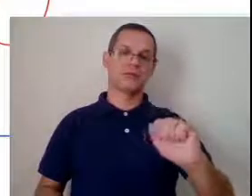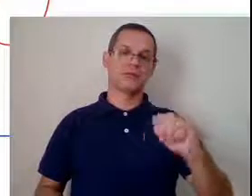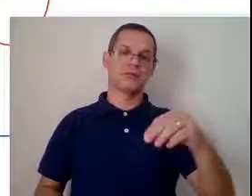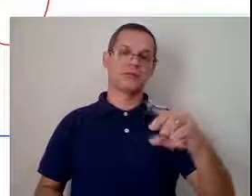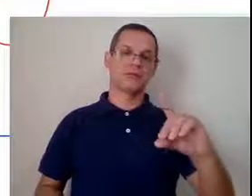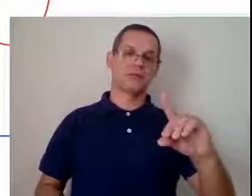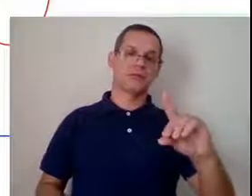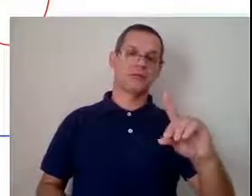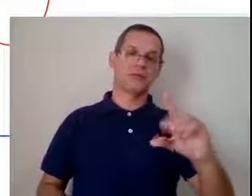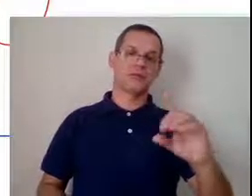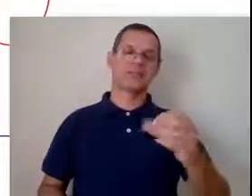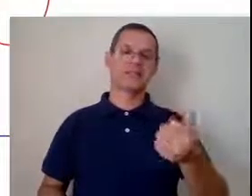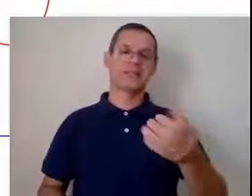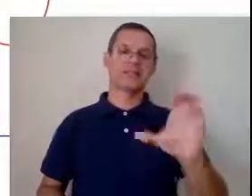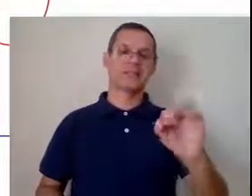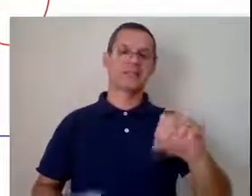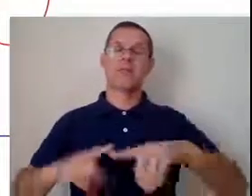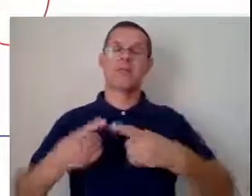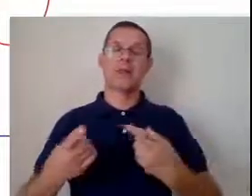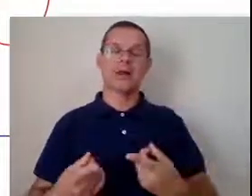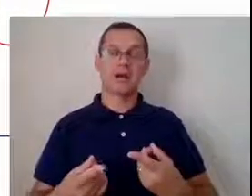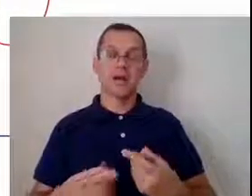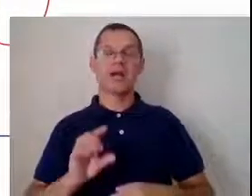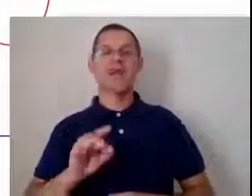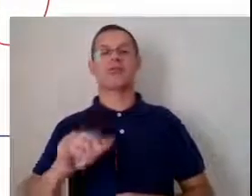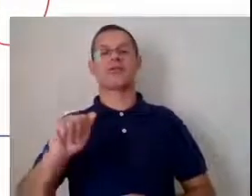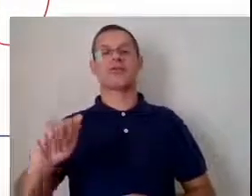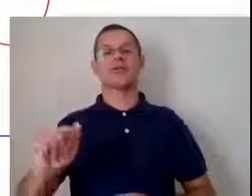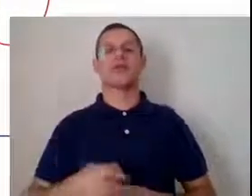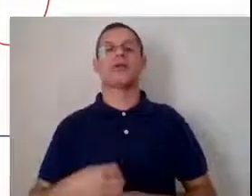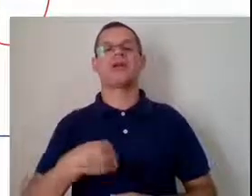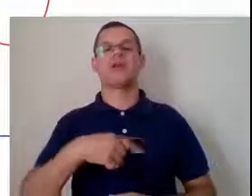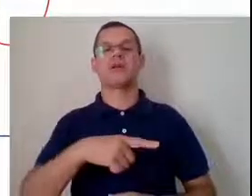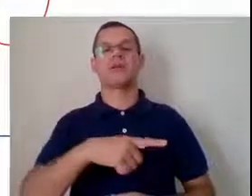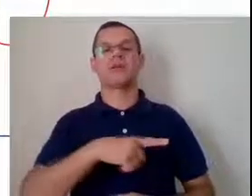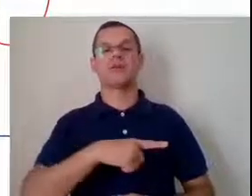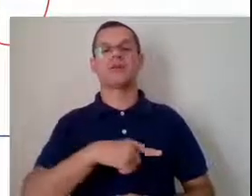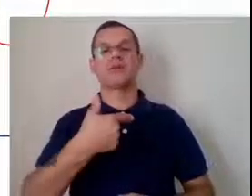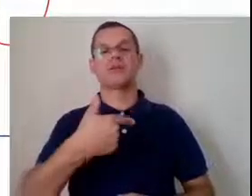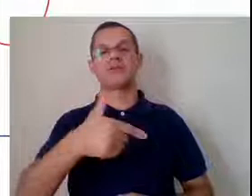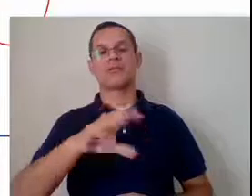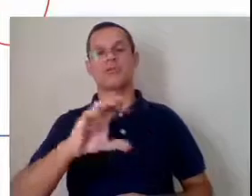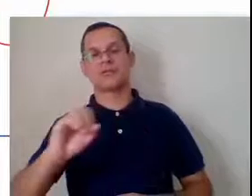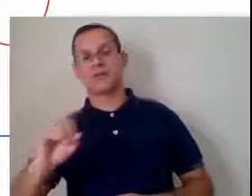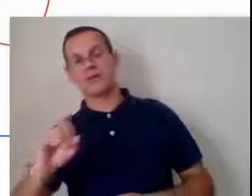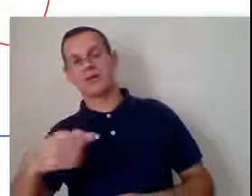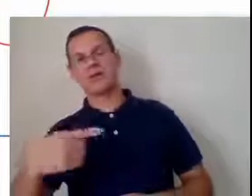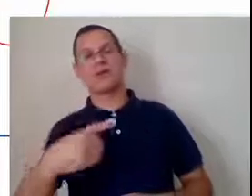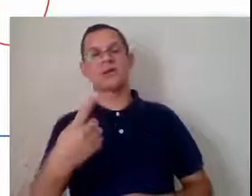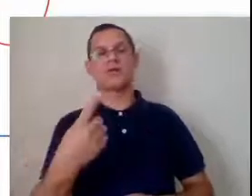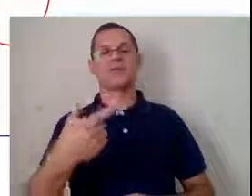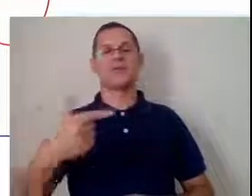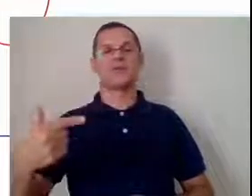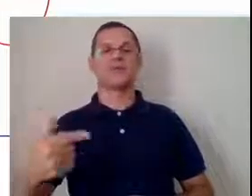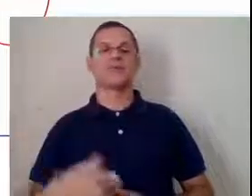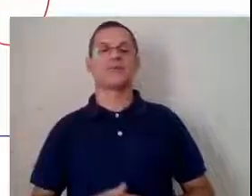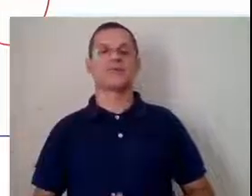Tá? Só que, só no A, eu tenho os 20 menos os